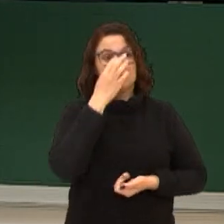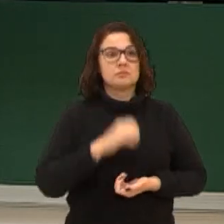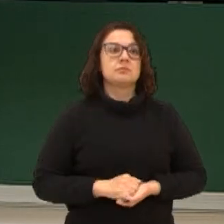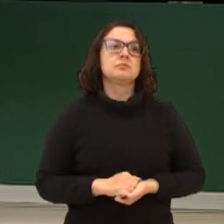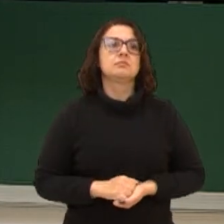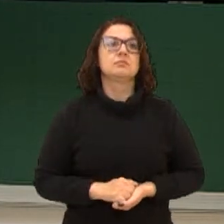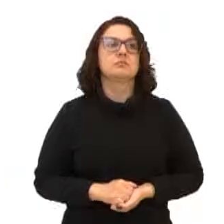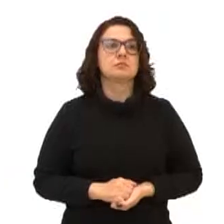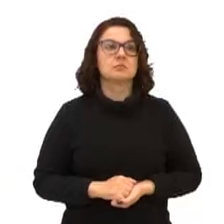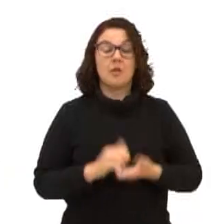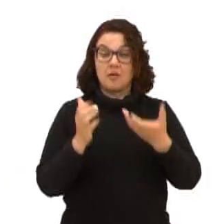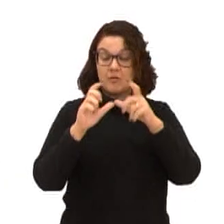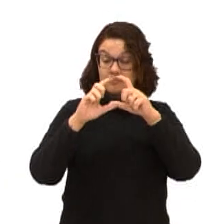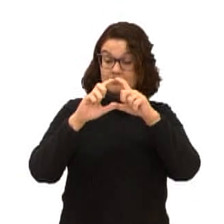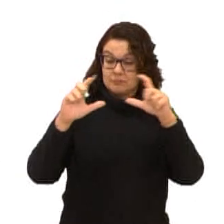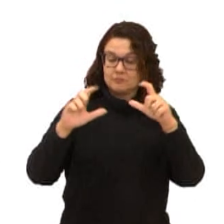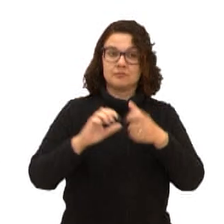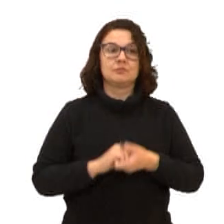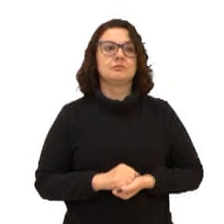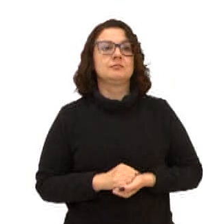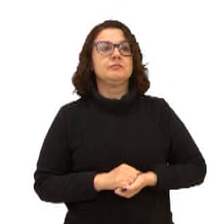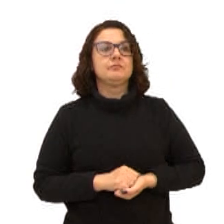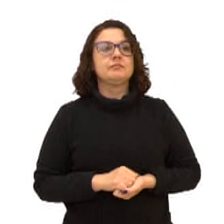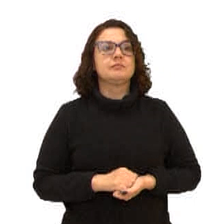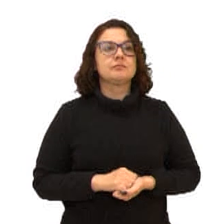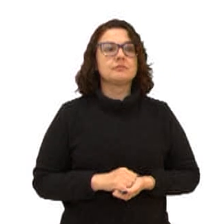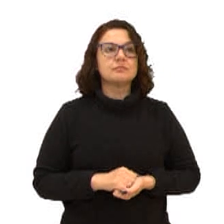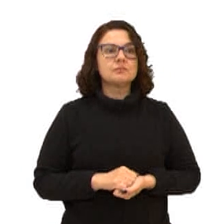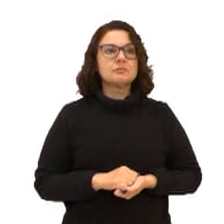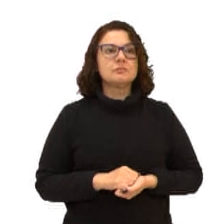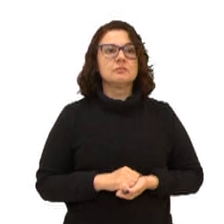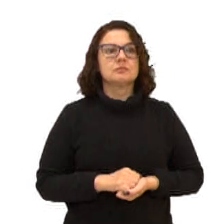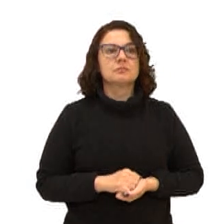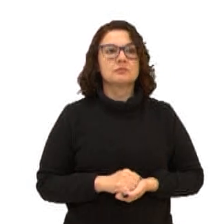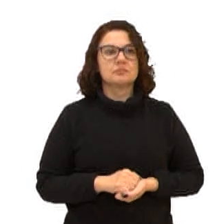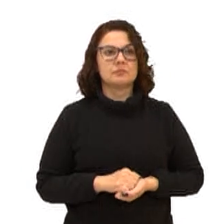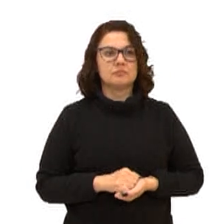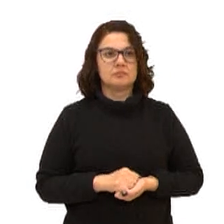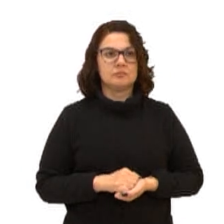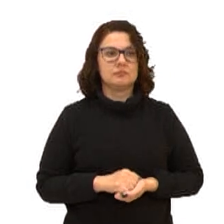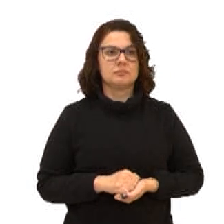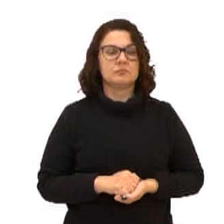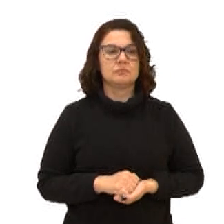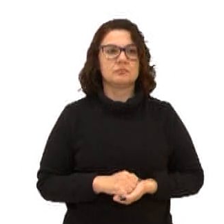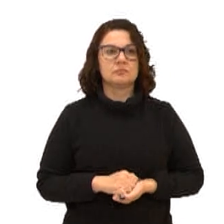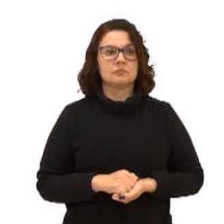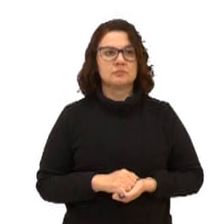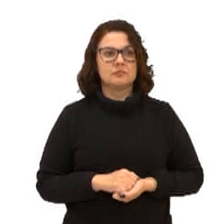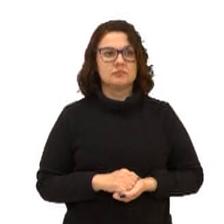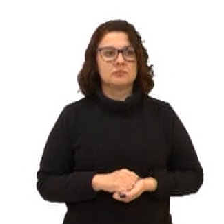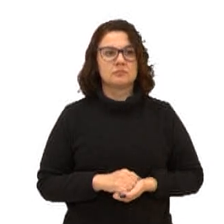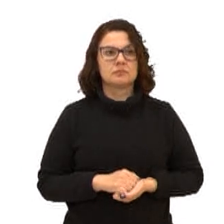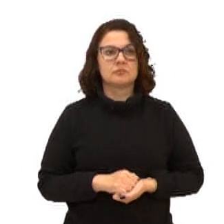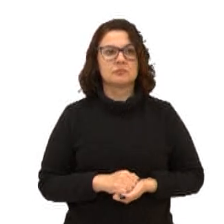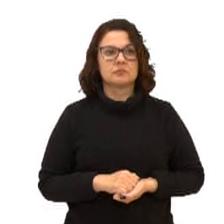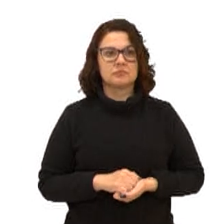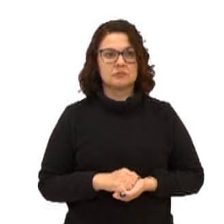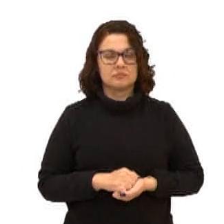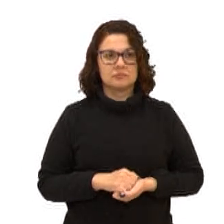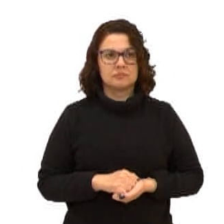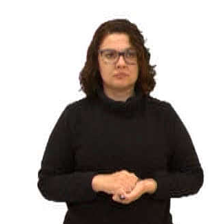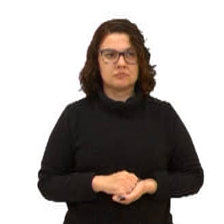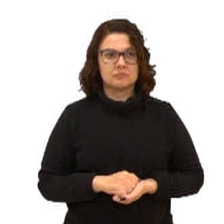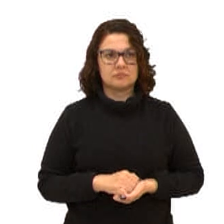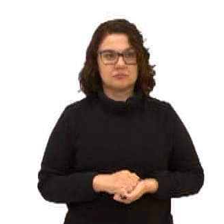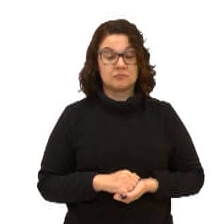mais esta vinheta. Essa vinheta bem legal, bem interessante, né? Nós temos aí uma senhora, né,